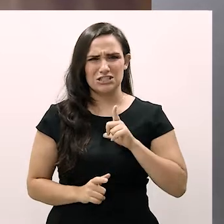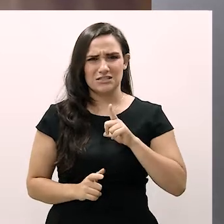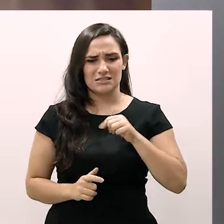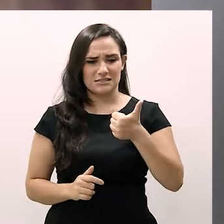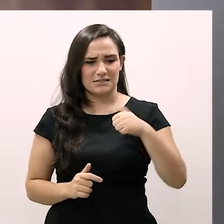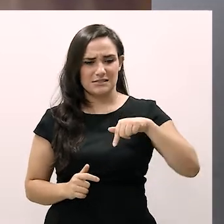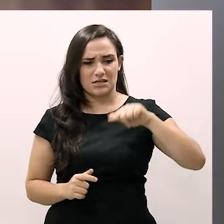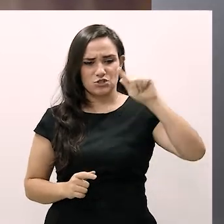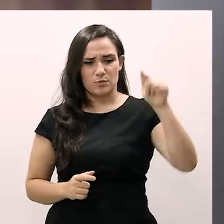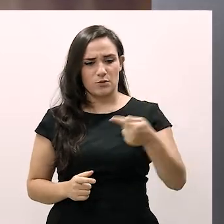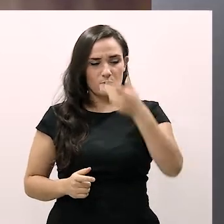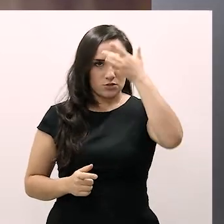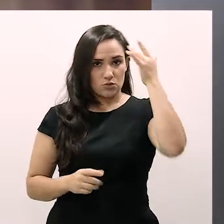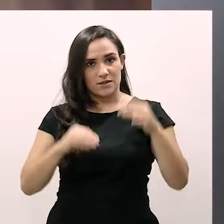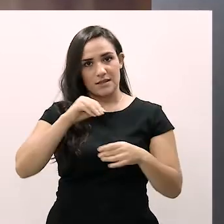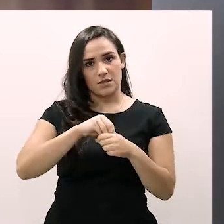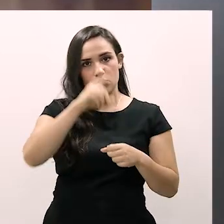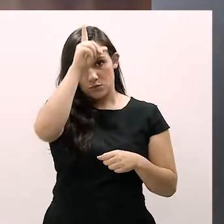por Covid,